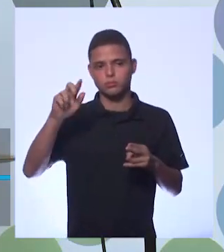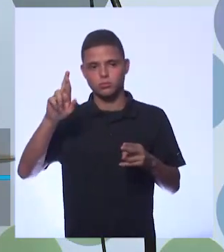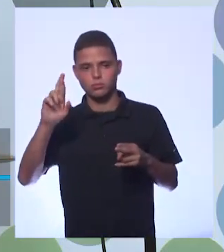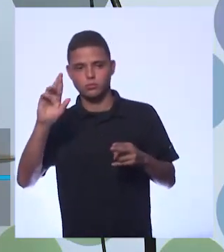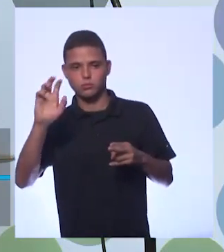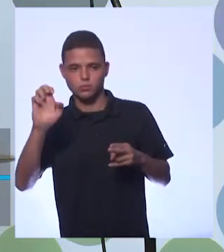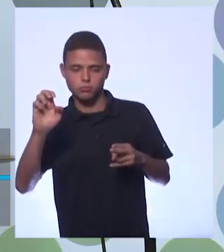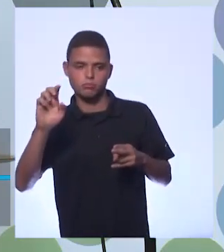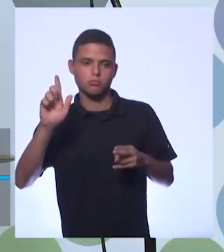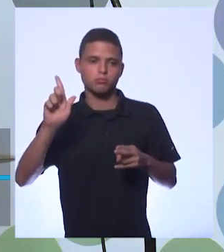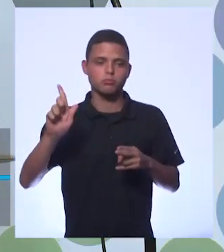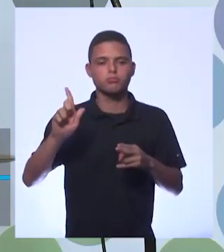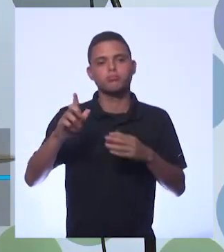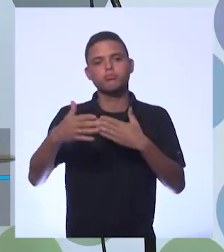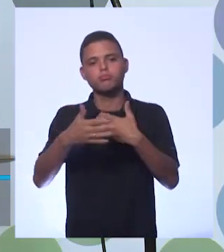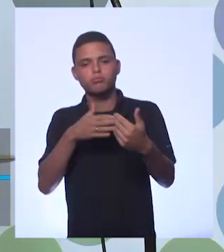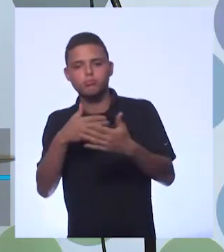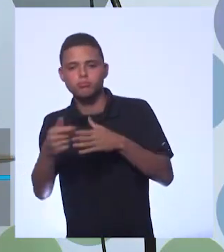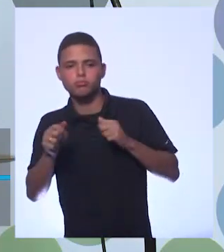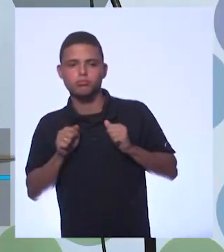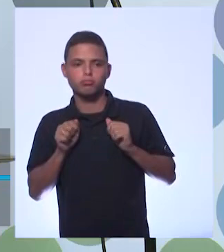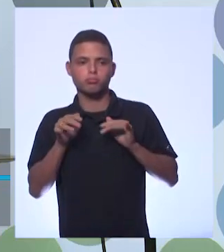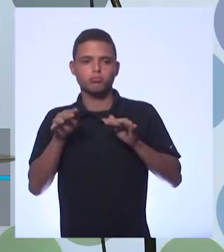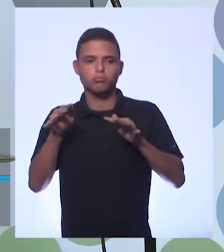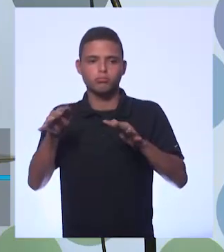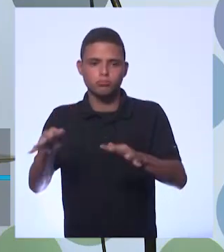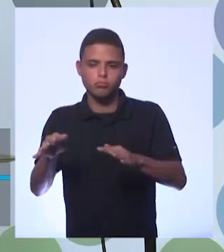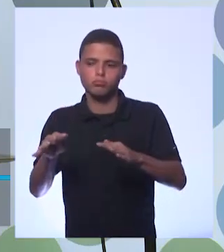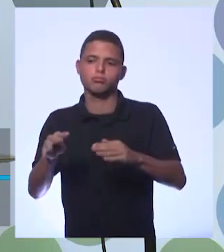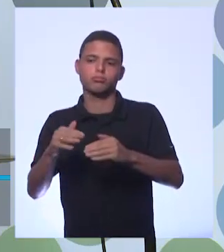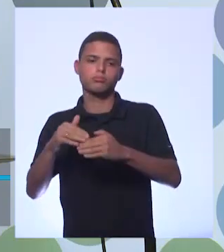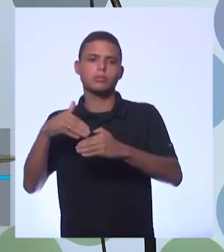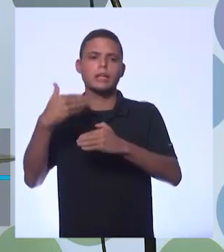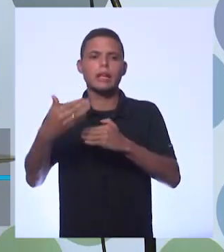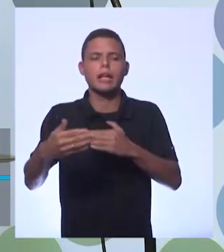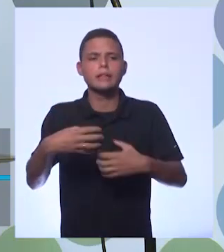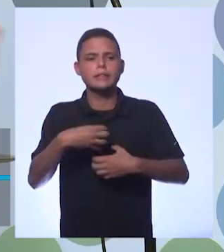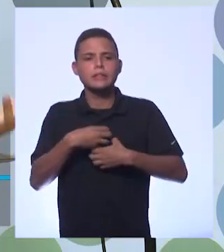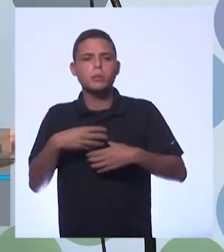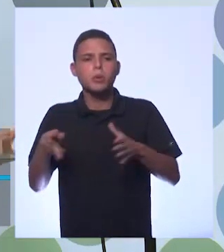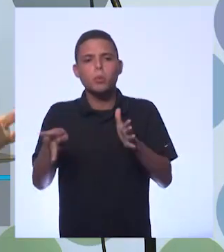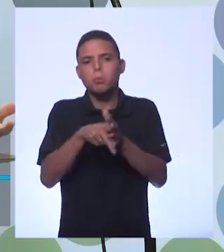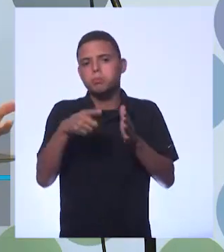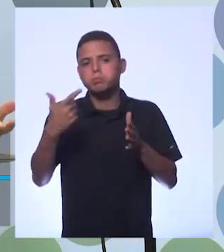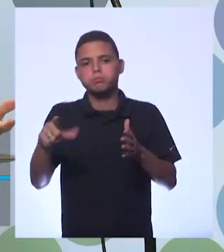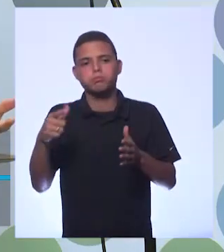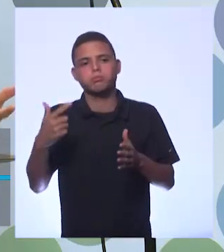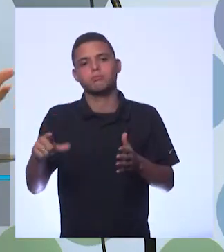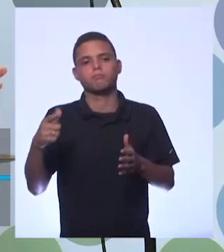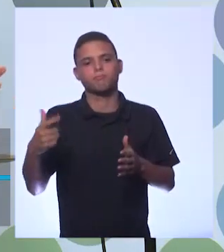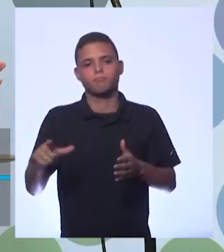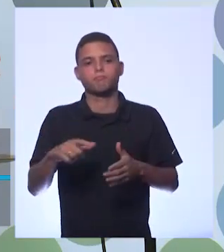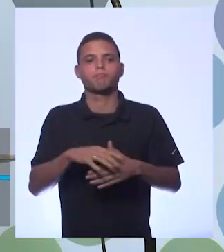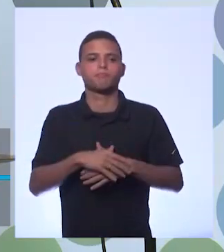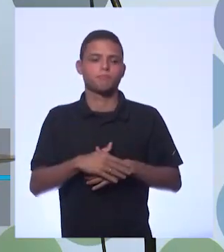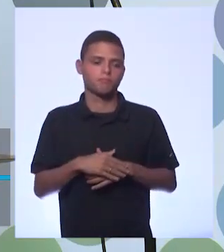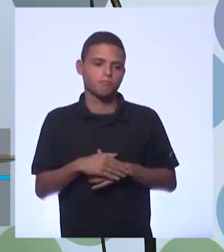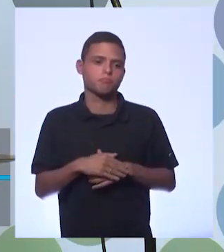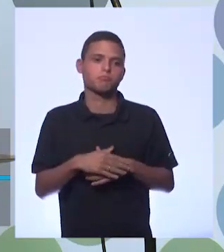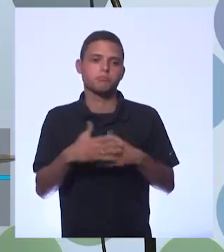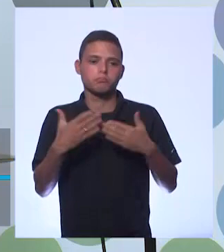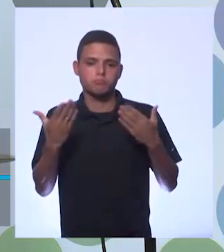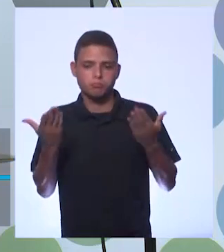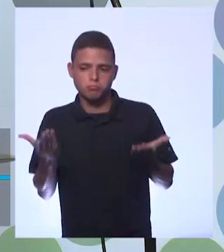gesto que não tem uma finalidade externa, é um gesto cuja finalidade é imanente. Então tem essa questão